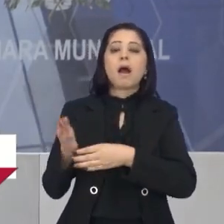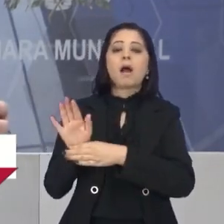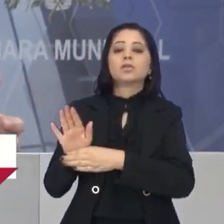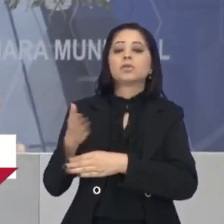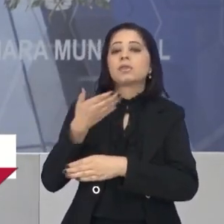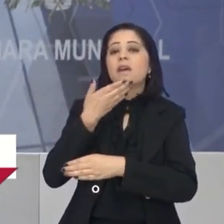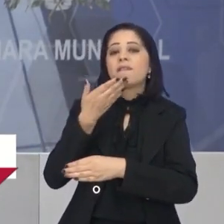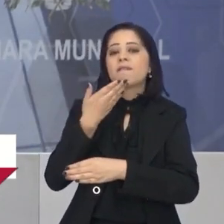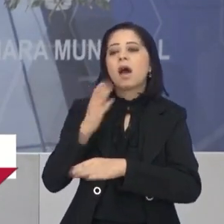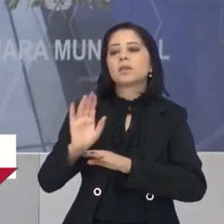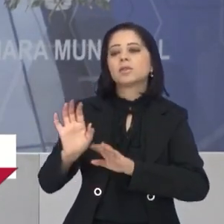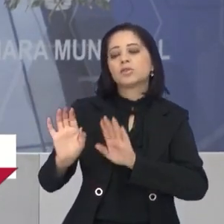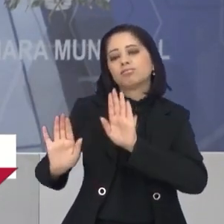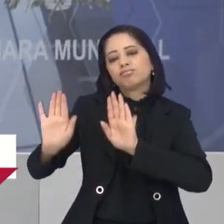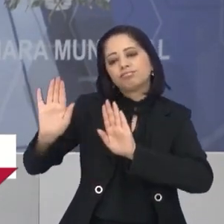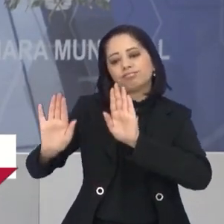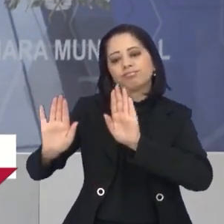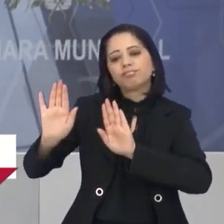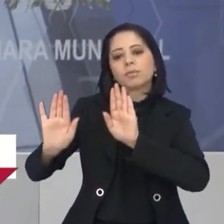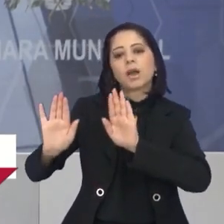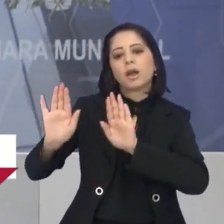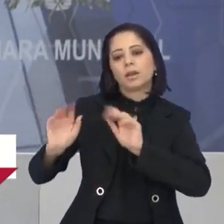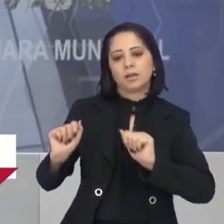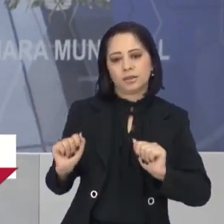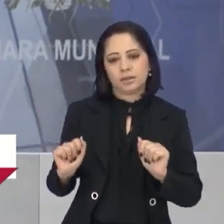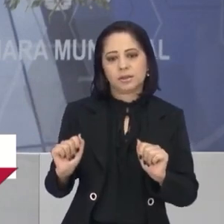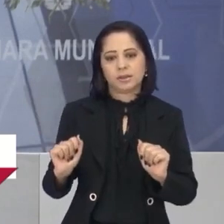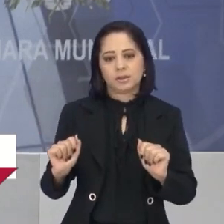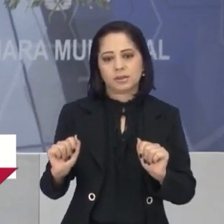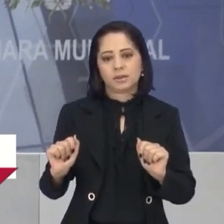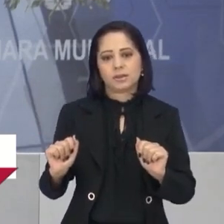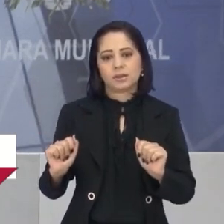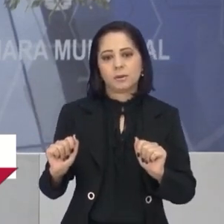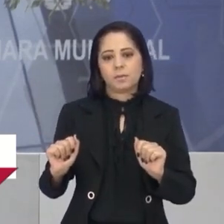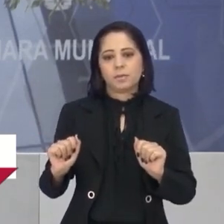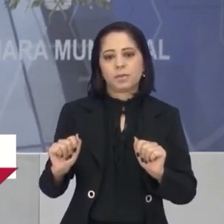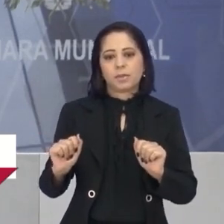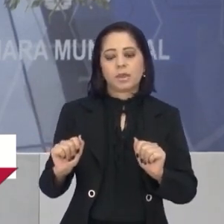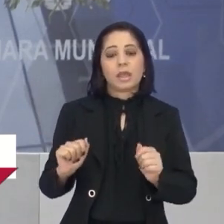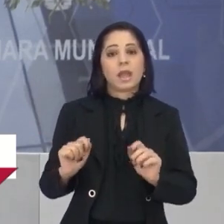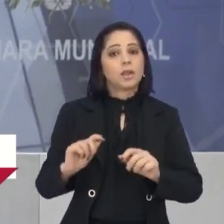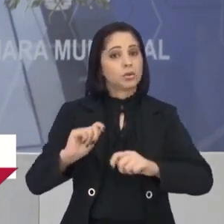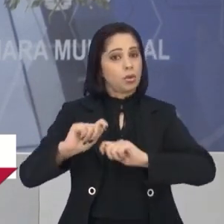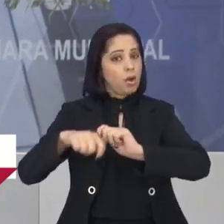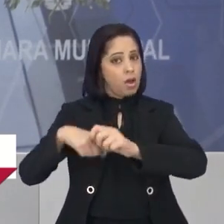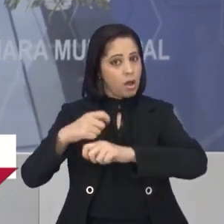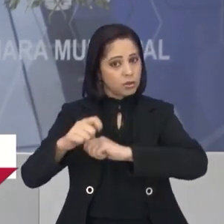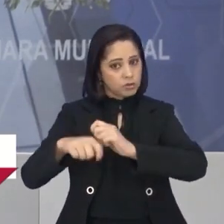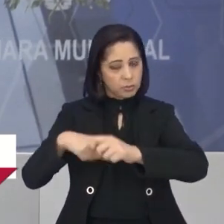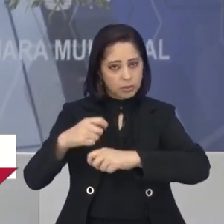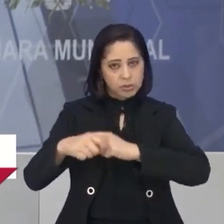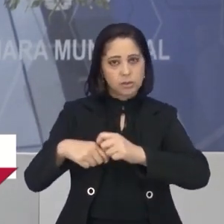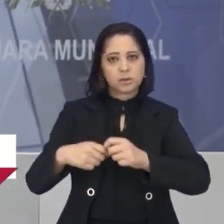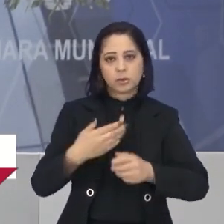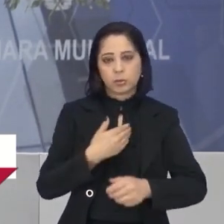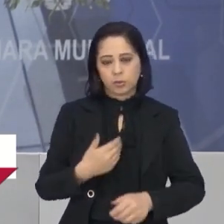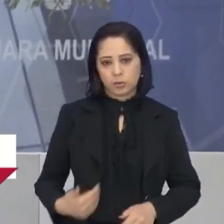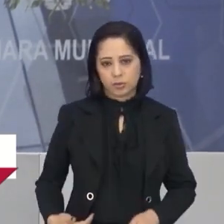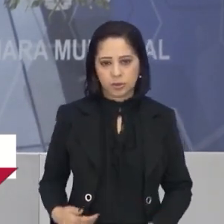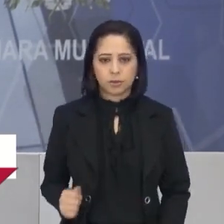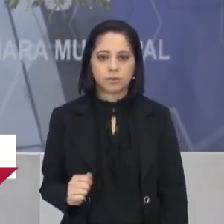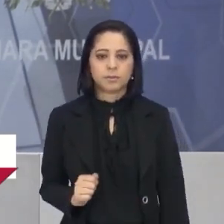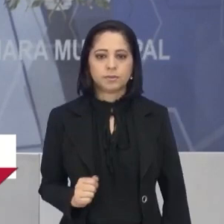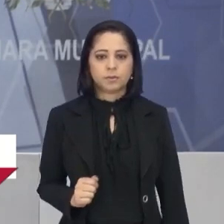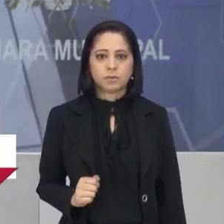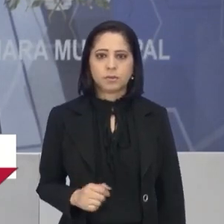âmbito de cada um eh dos eh órgãos da administração pública em todos os seus níveis